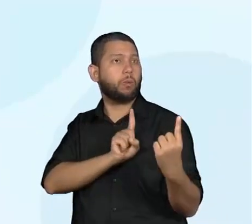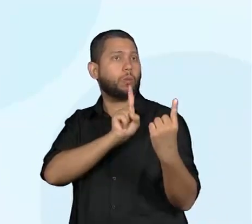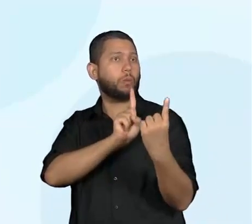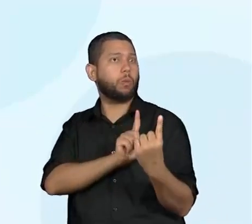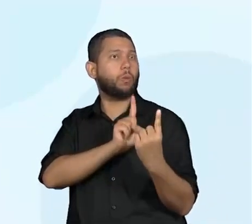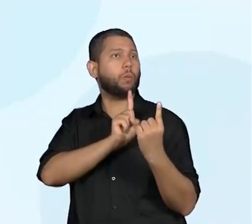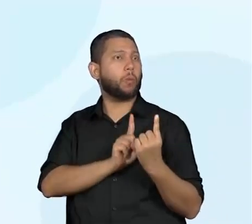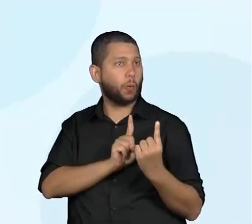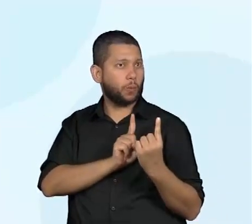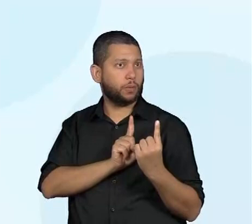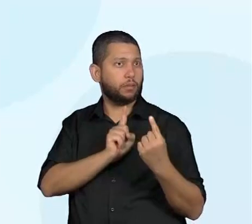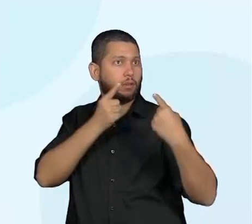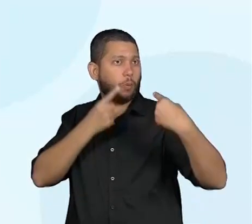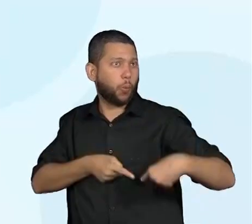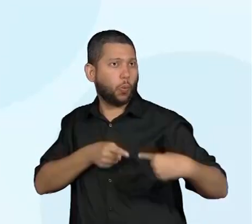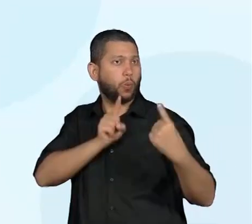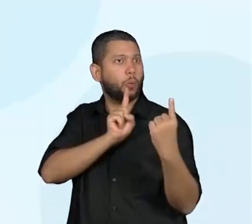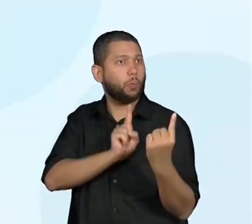Vou escrever combate.